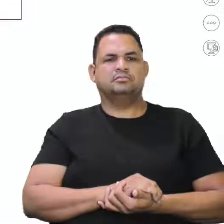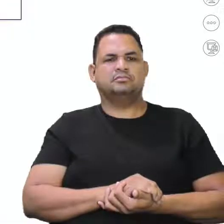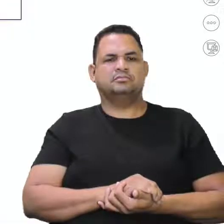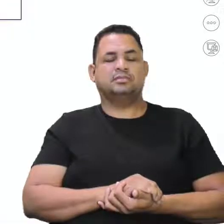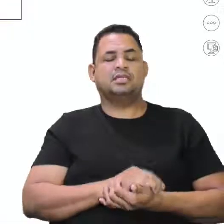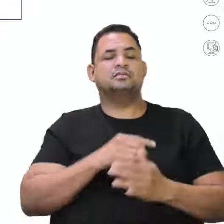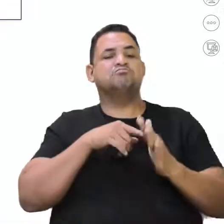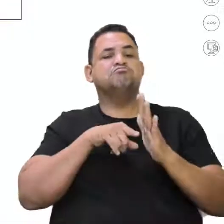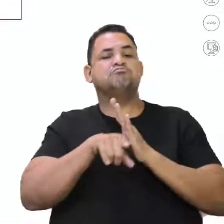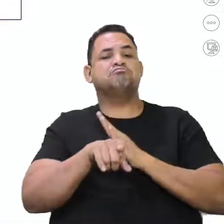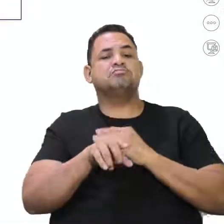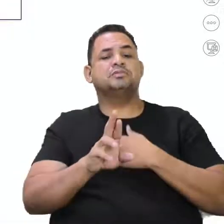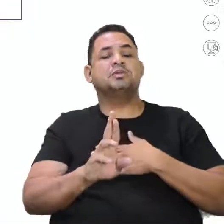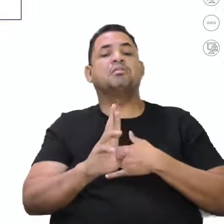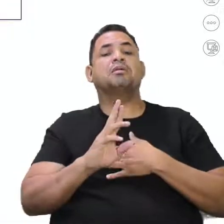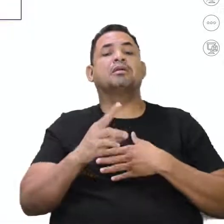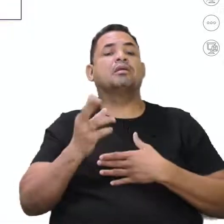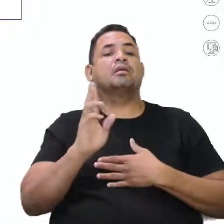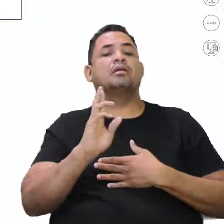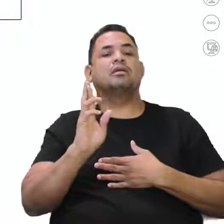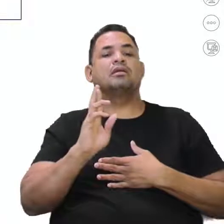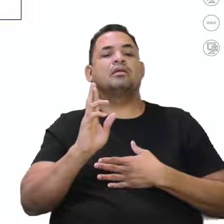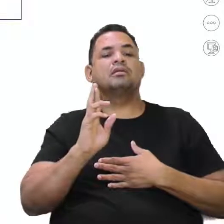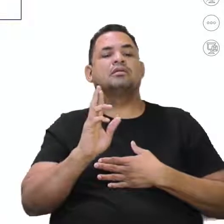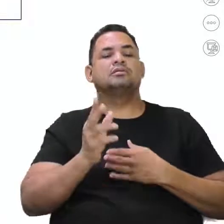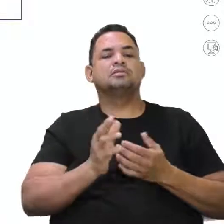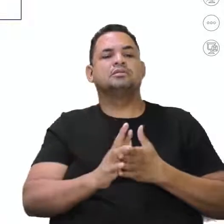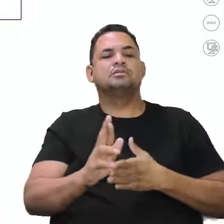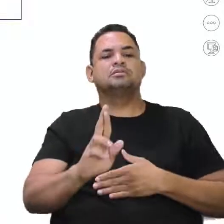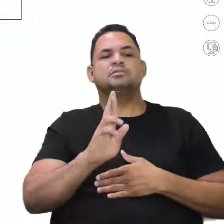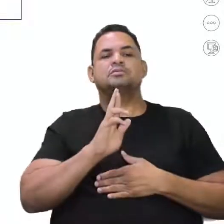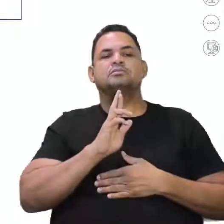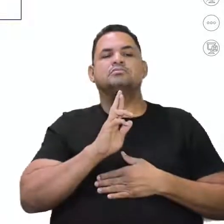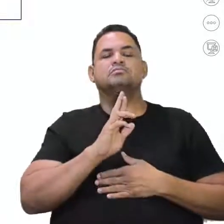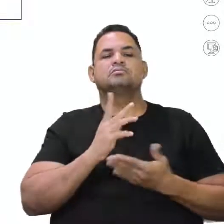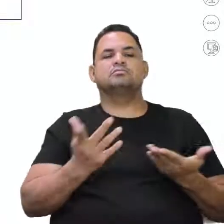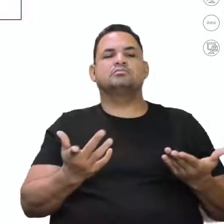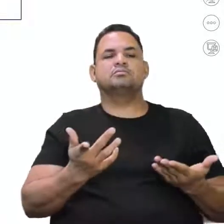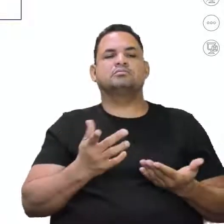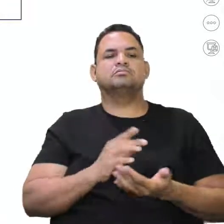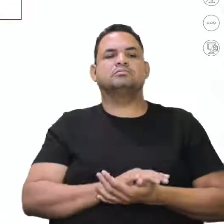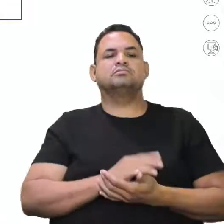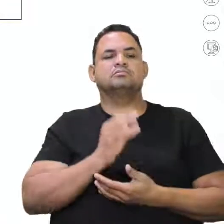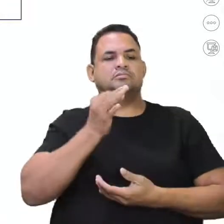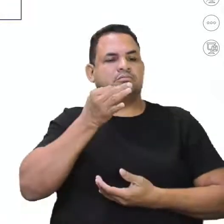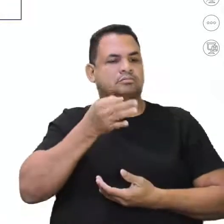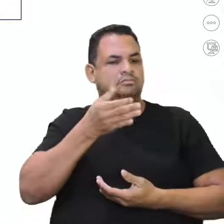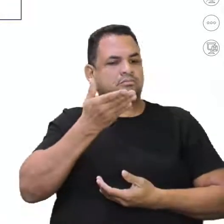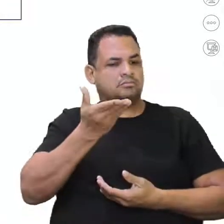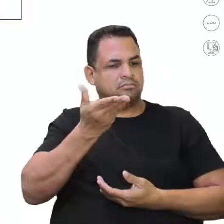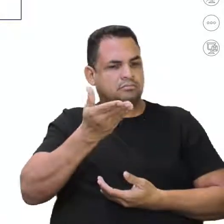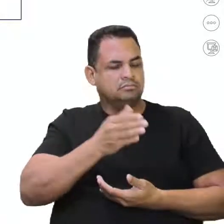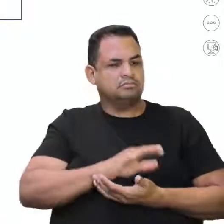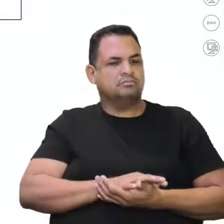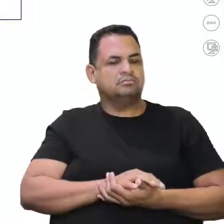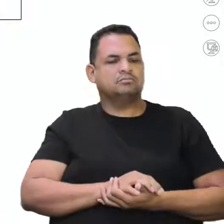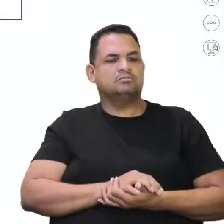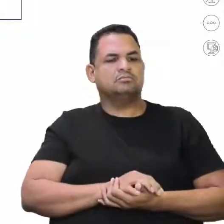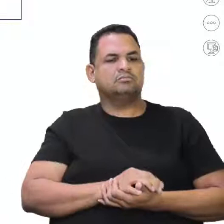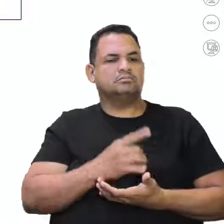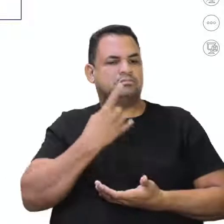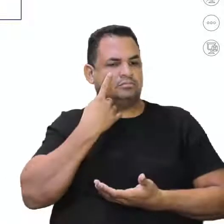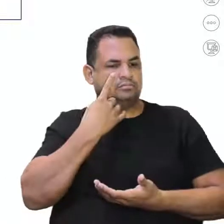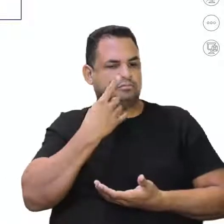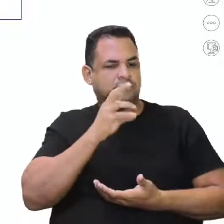As perguntas são respondidas por quem? De novo, lá na source, eu vejo o nome